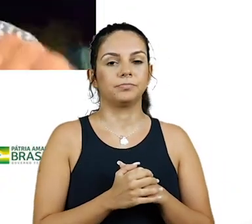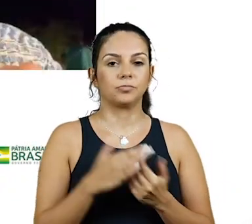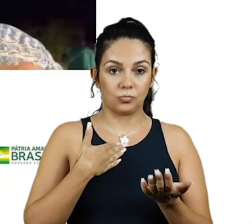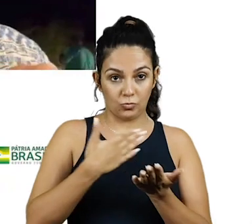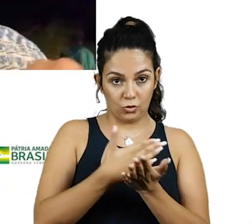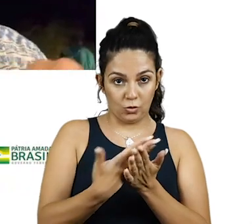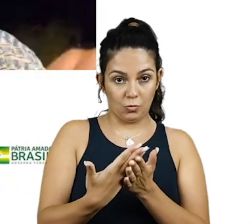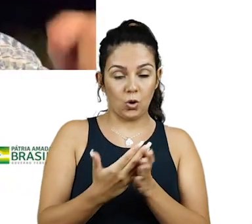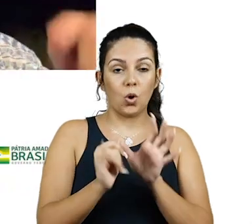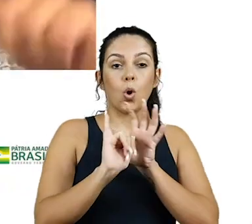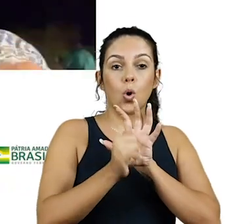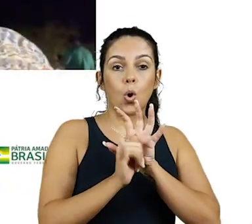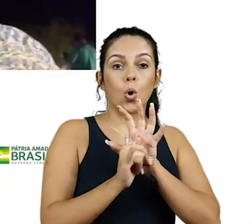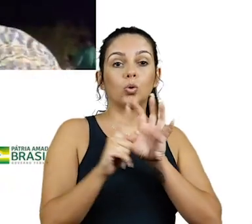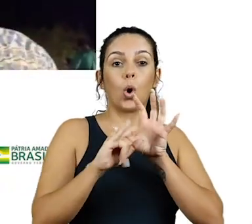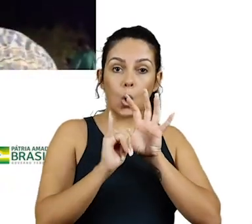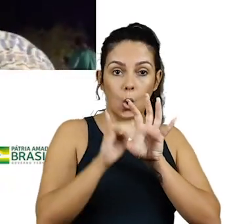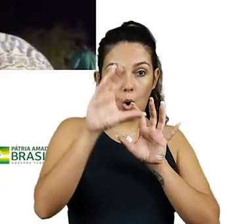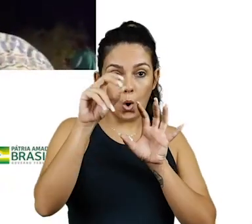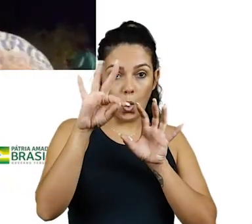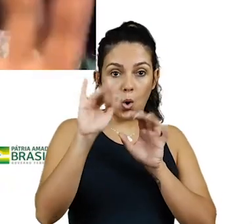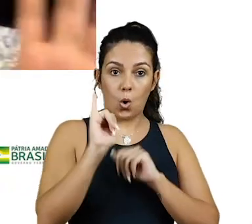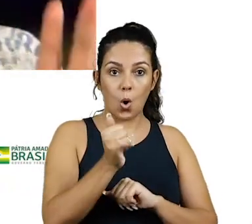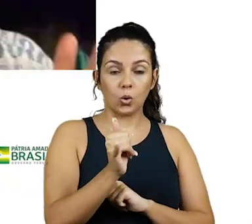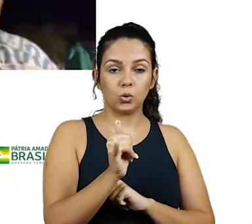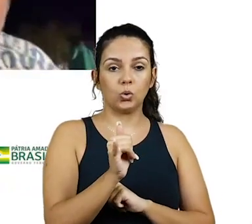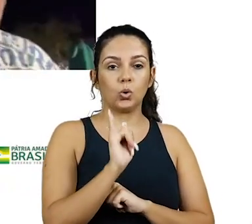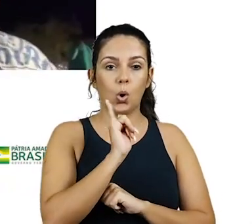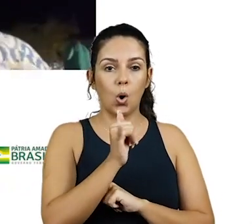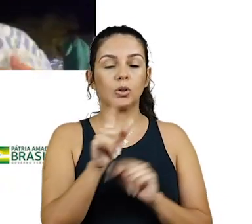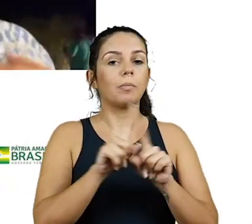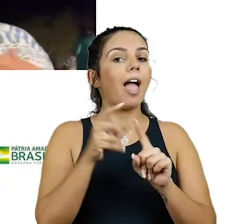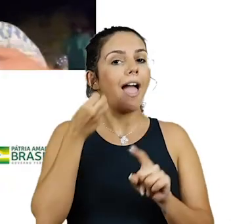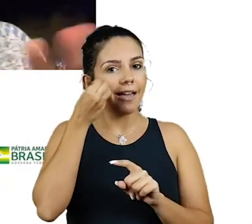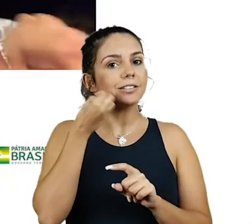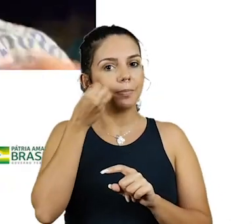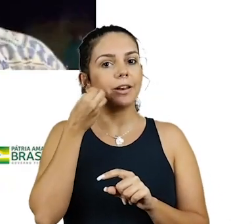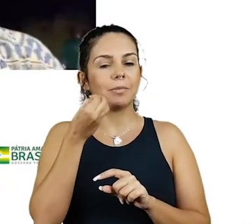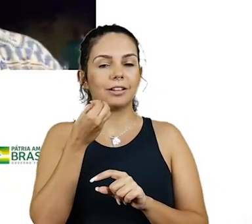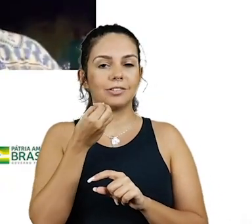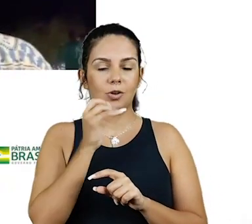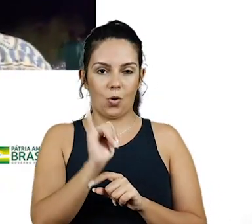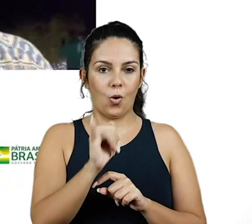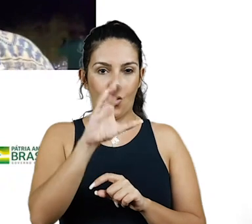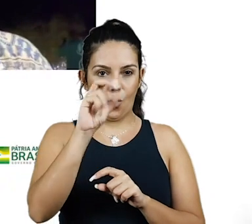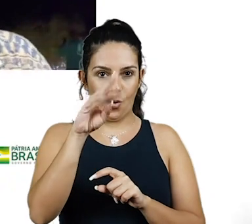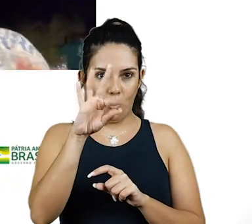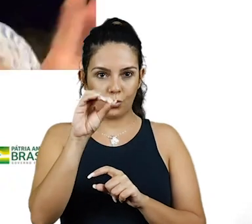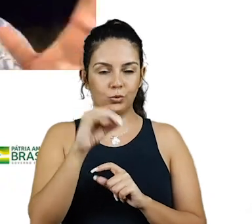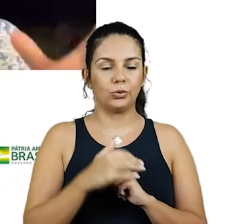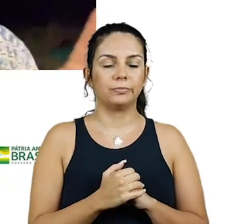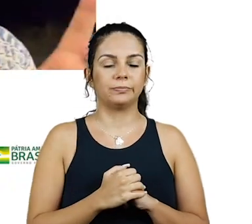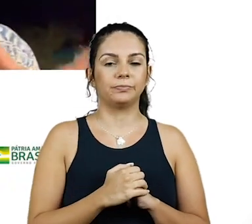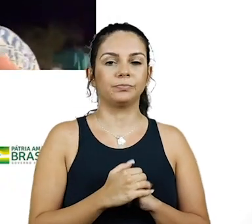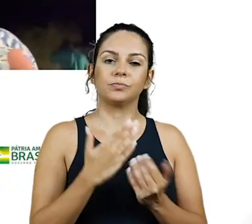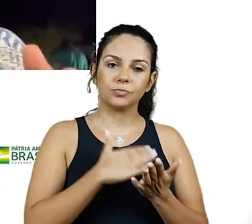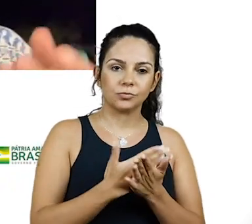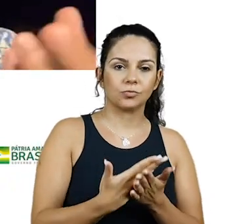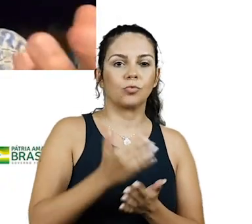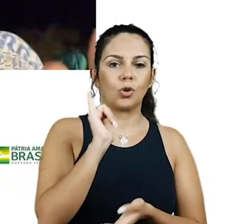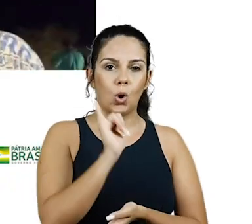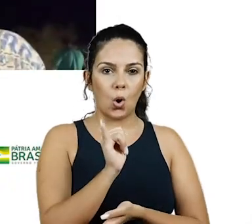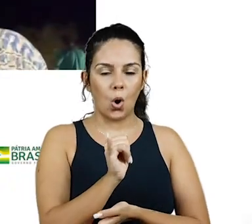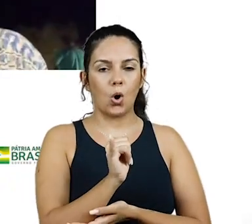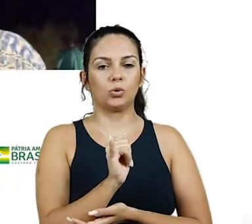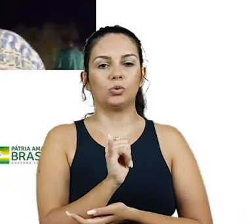eu comecei pelo conto, era também uma experimentação. Falei, deixa eu ver se esse trem dá, deixa eu ver se esse trem dá certo ali, né? E comecei. O conto